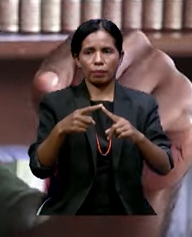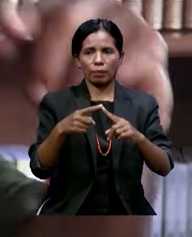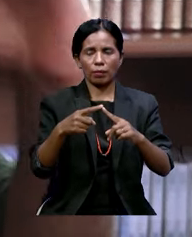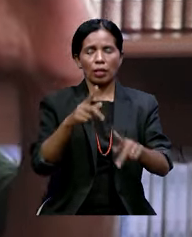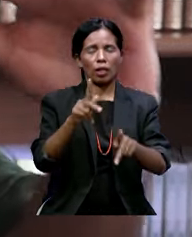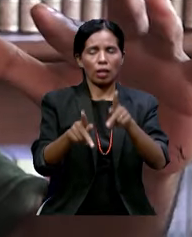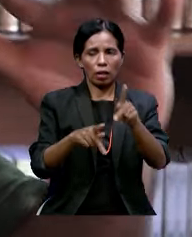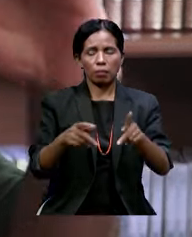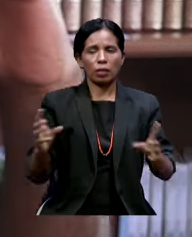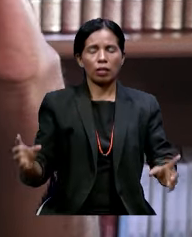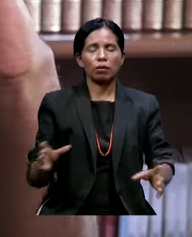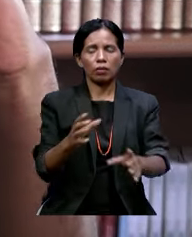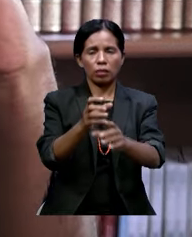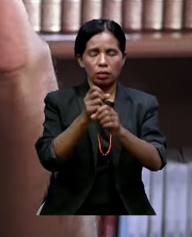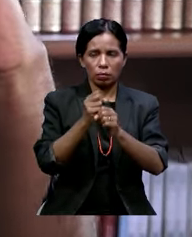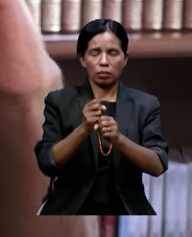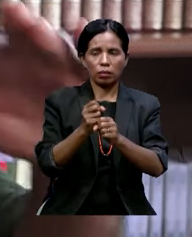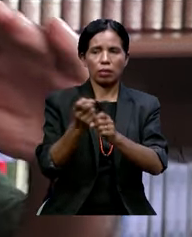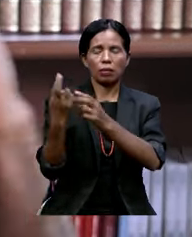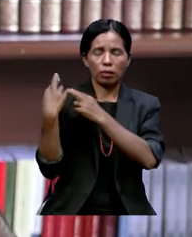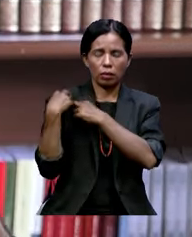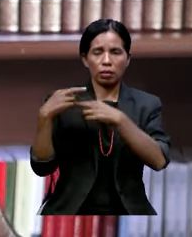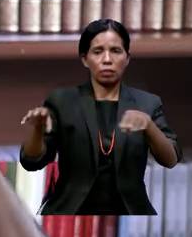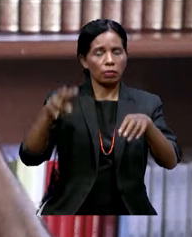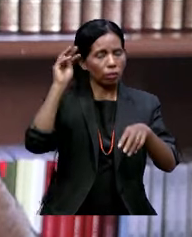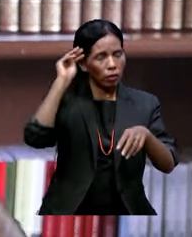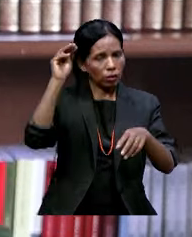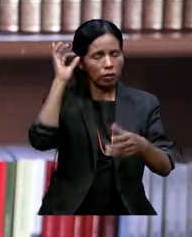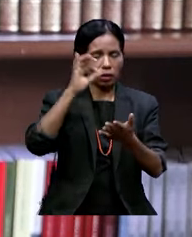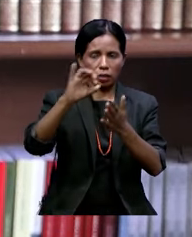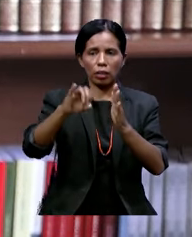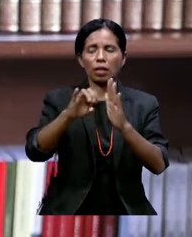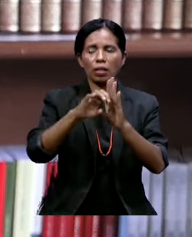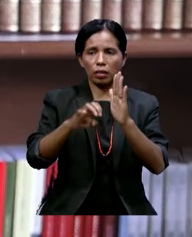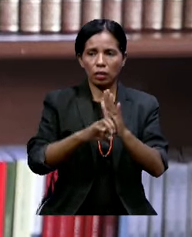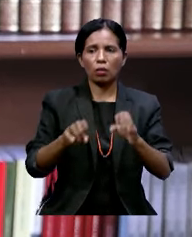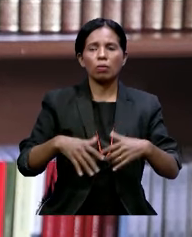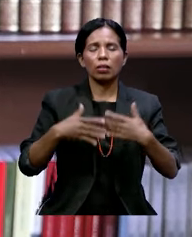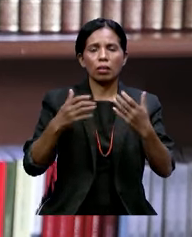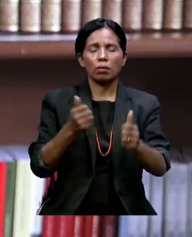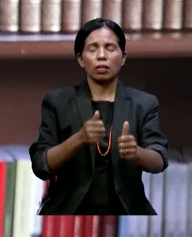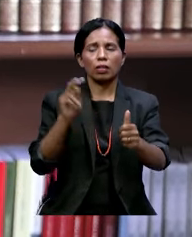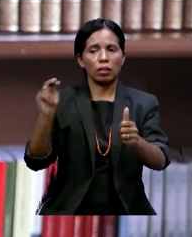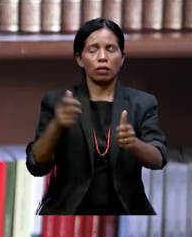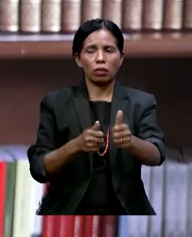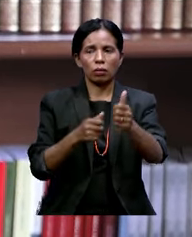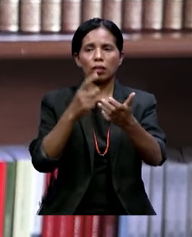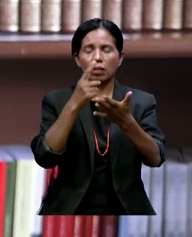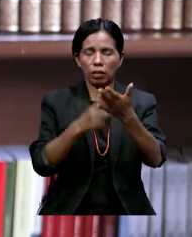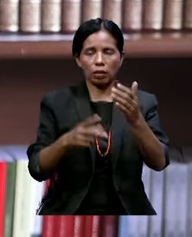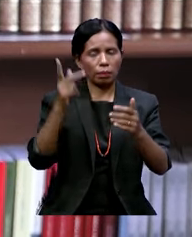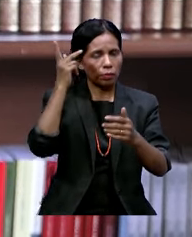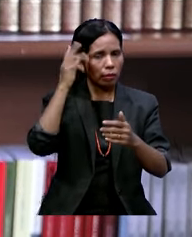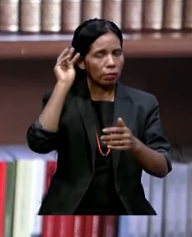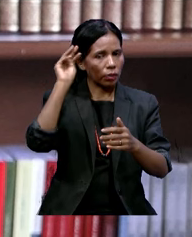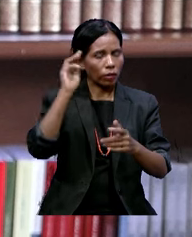ema ruma to asumi ba kargo hanesan ministro no sekretar estado ni hatene ona o insama ni atutuir saida maka primeiro ministro